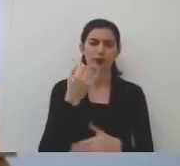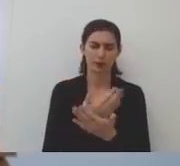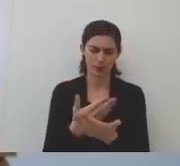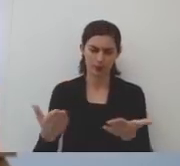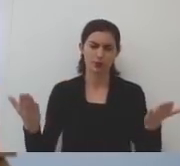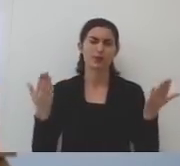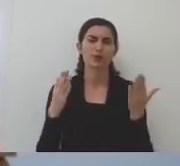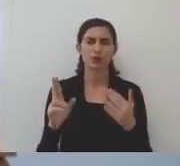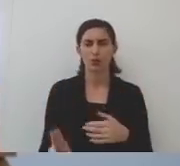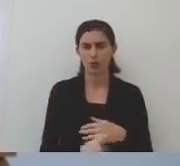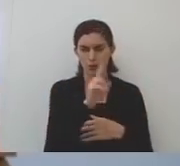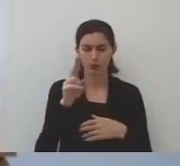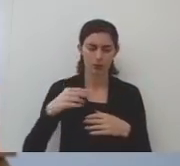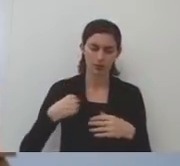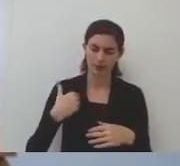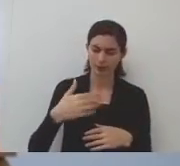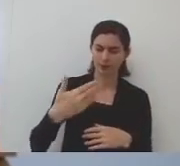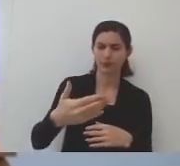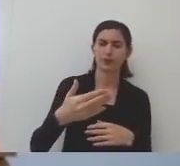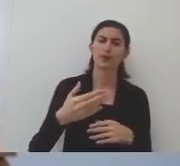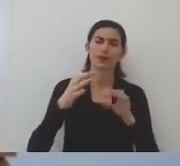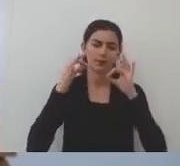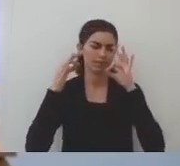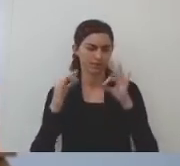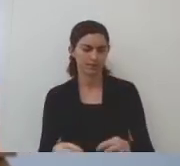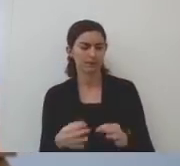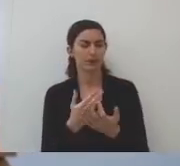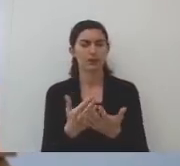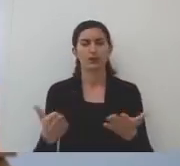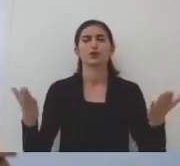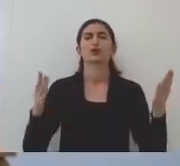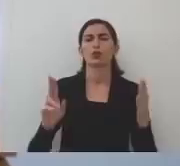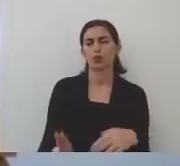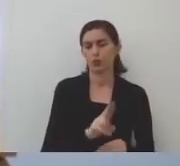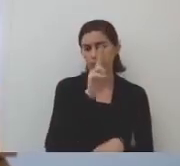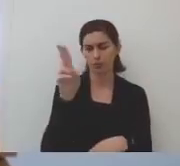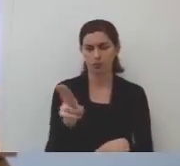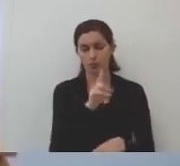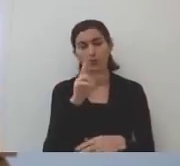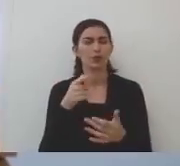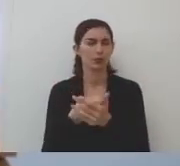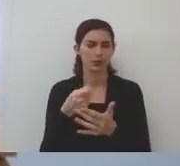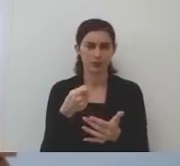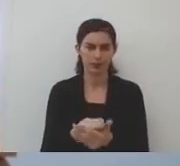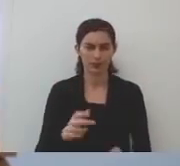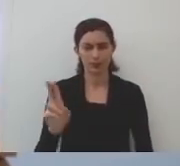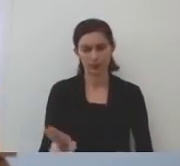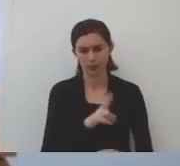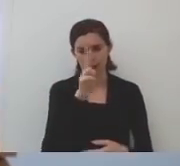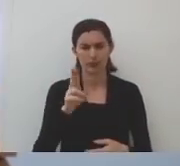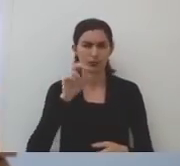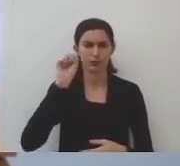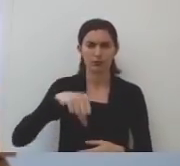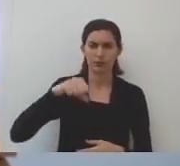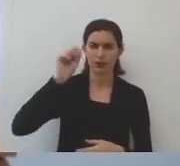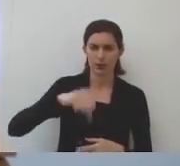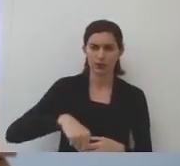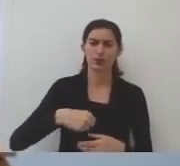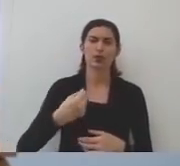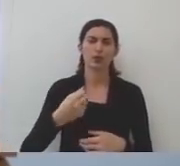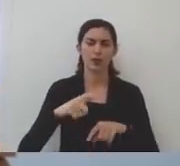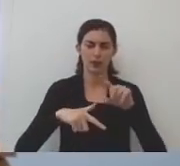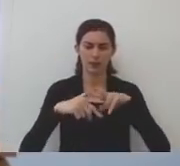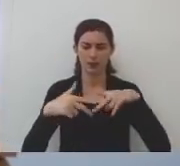vocês utilizarem aí no dia a dia. Com certeza, ou vocês estão utilizando, ou devem utilizar, sim,